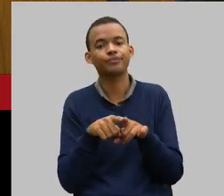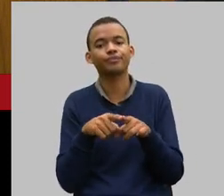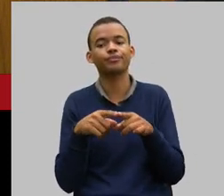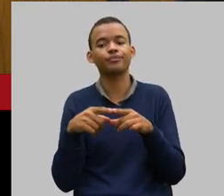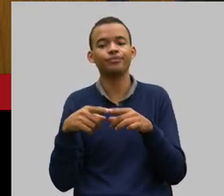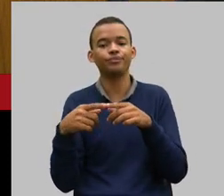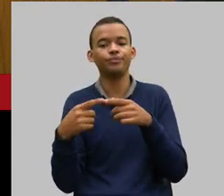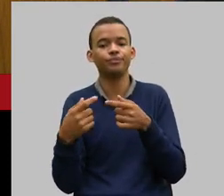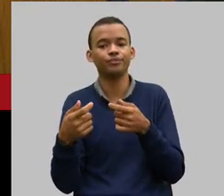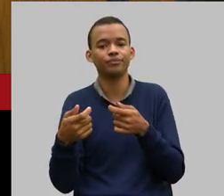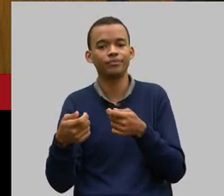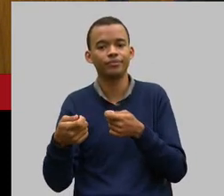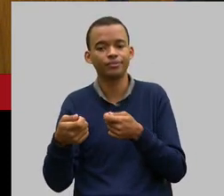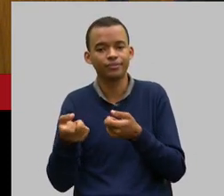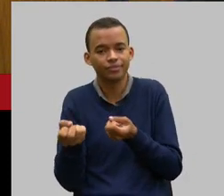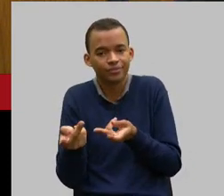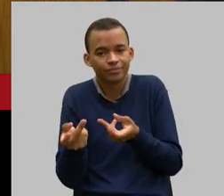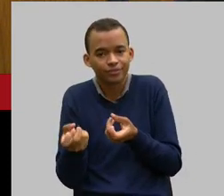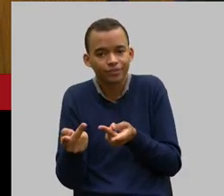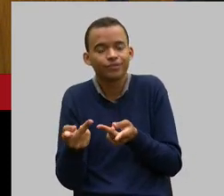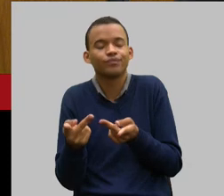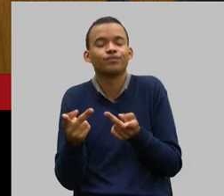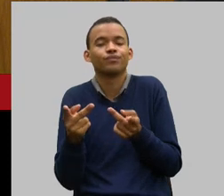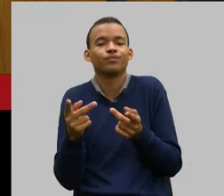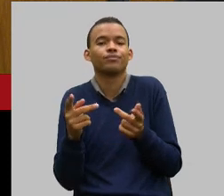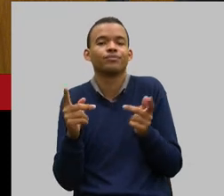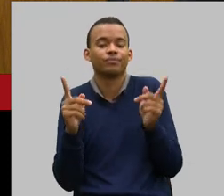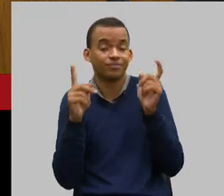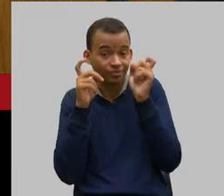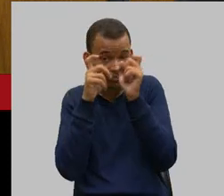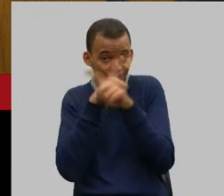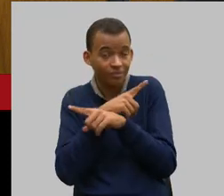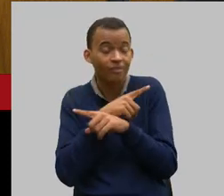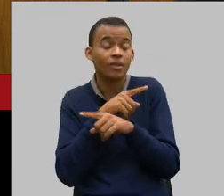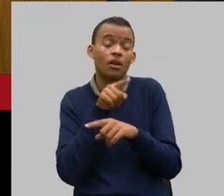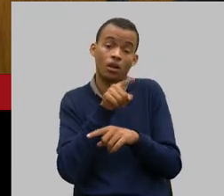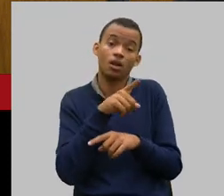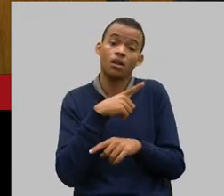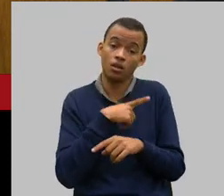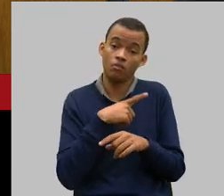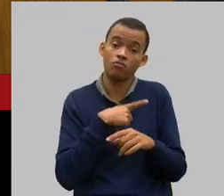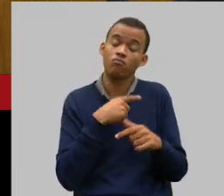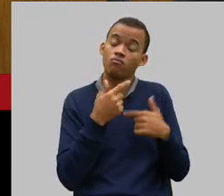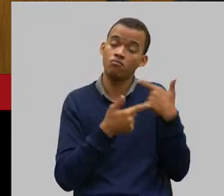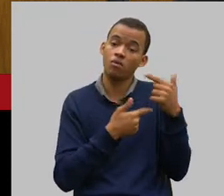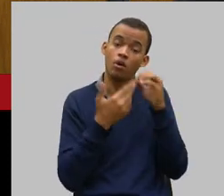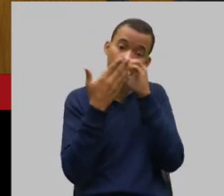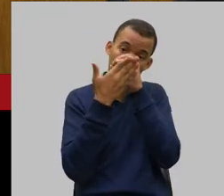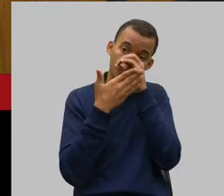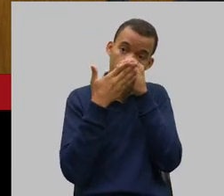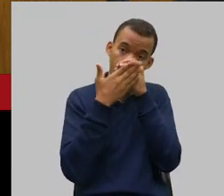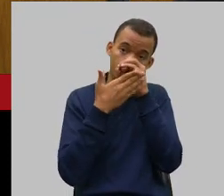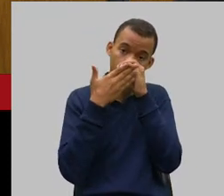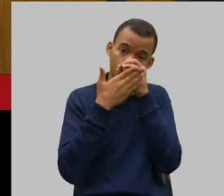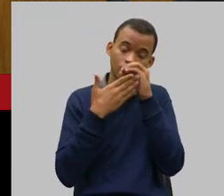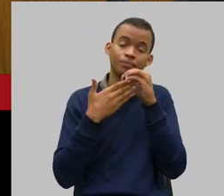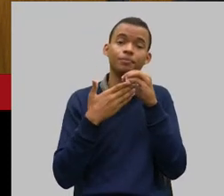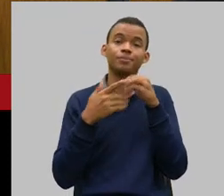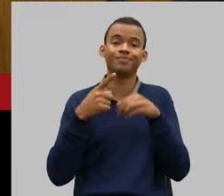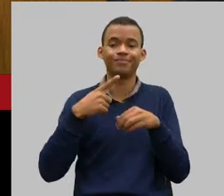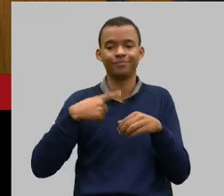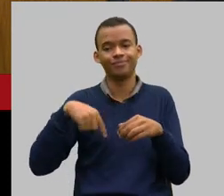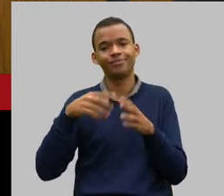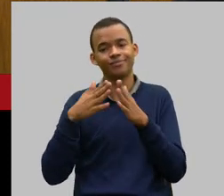são os segundos maior produtores de suin cultur de suínos do Brasil e para isso eu peço atenção da secretaria de desenvolvimento